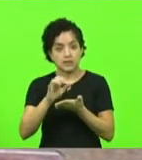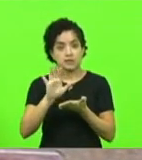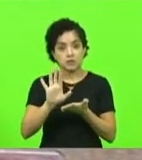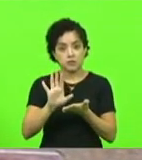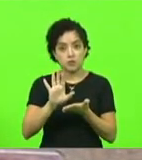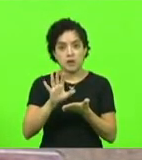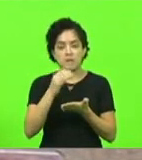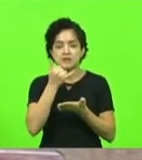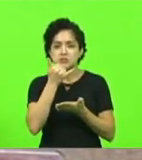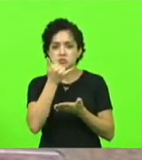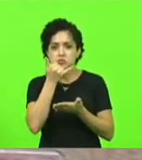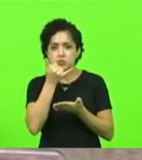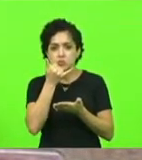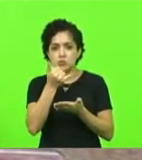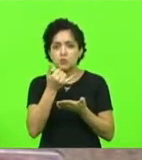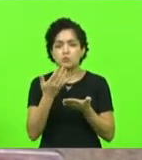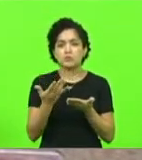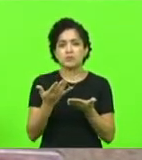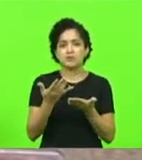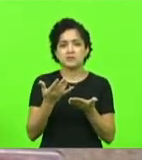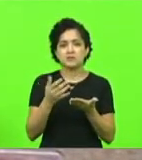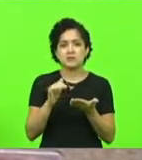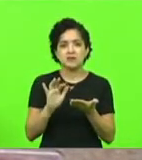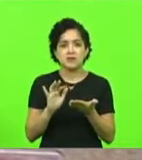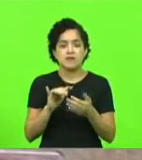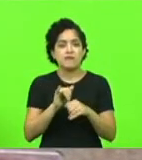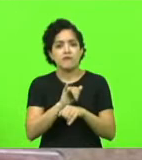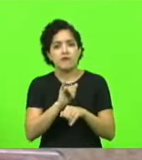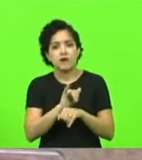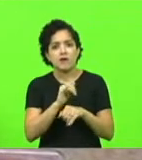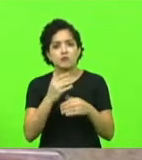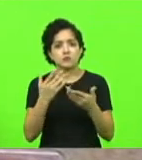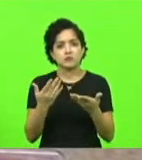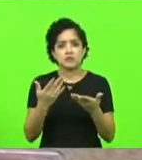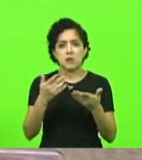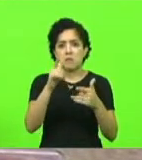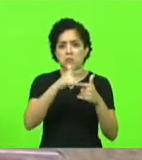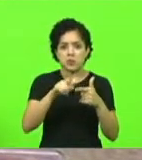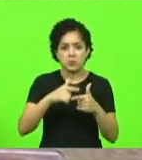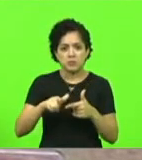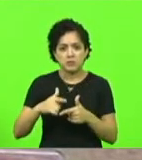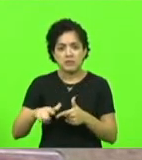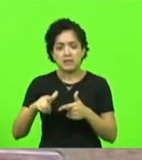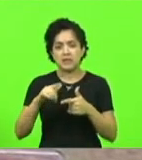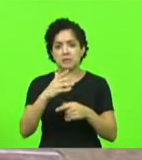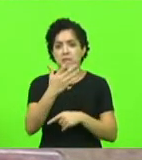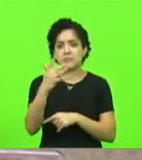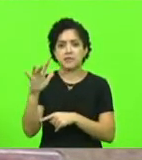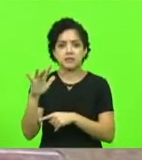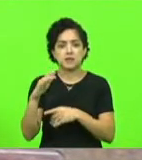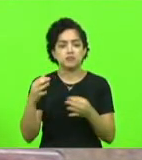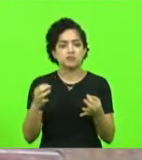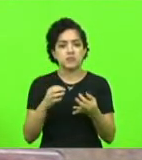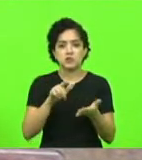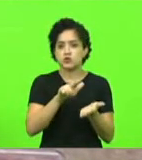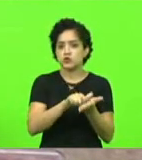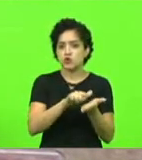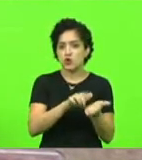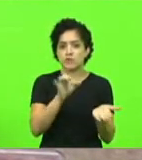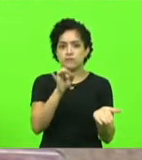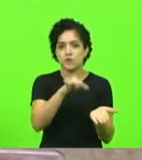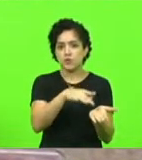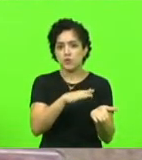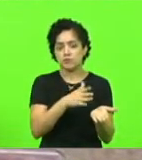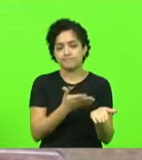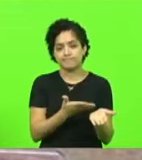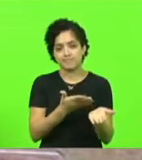desculpas esfarrapadas, problema de FUNAI, essas coisas todas, não saiu do papel. Uma vergonha,